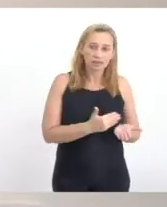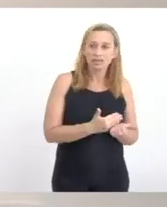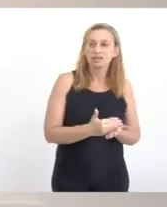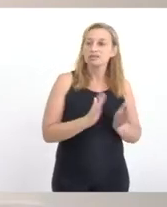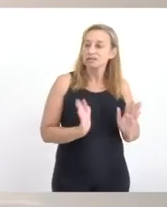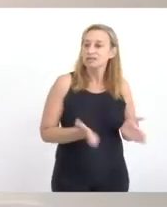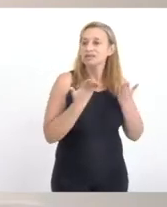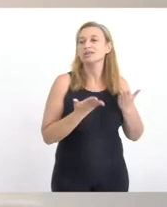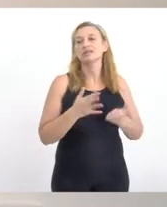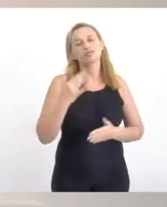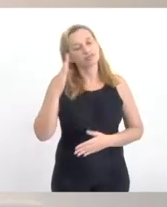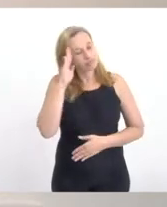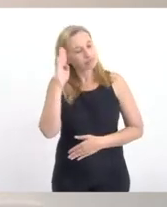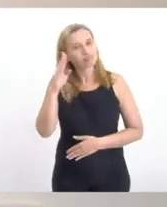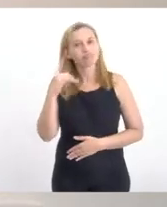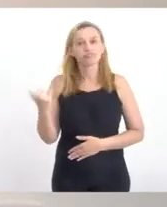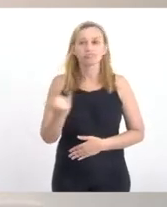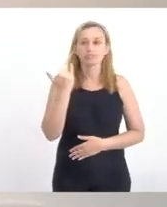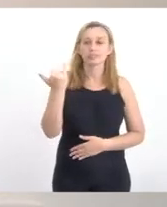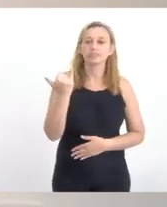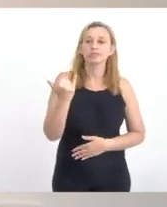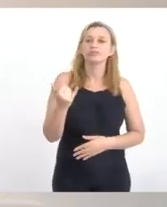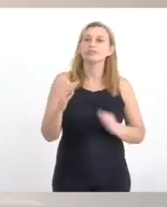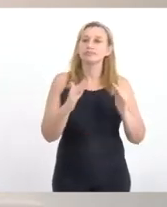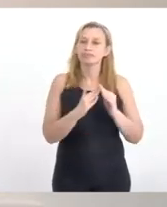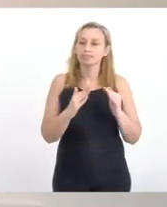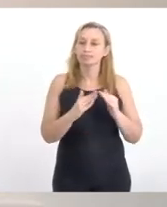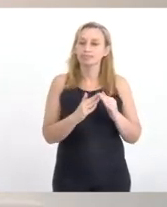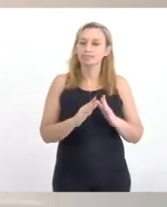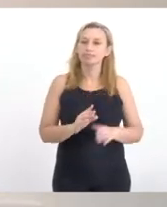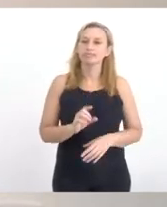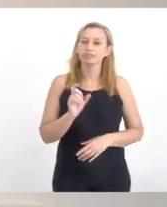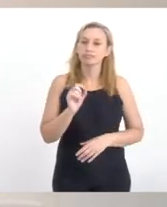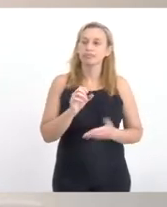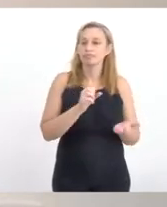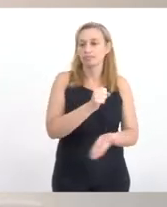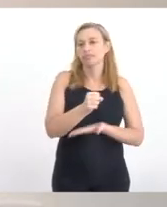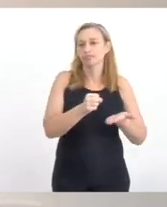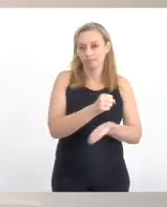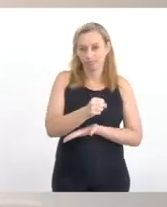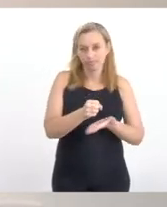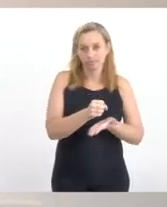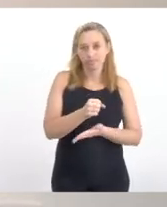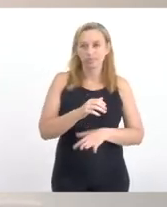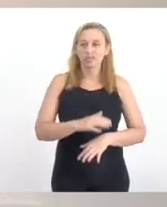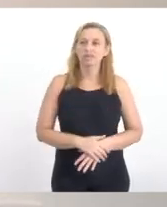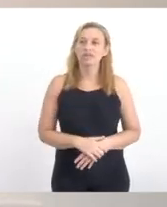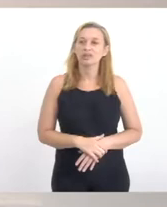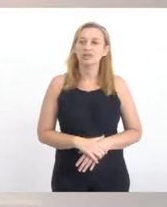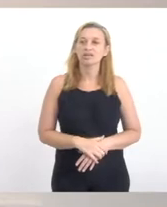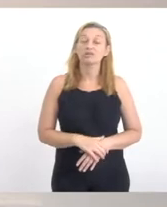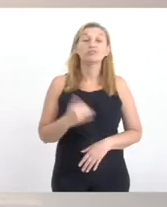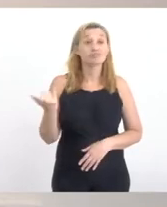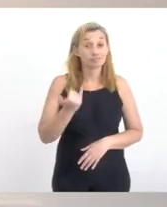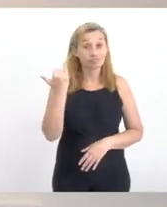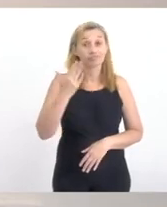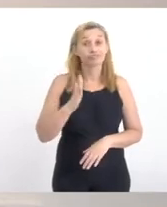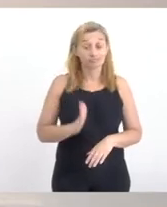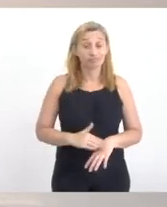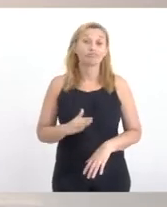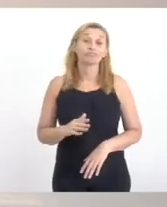tão fundamental que traz aqui para esta casa aquilo que é o básico aquilo que é o mais importante